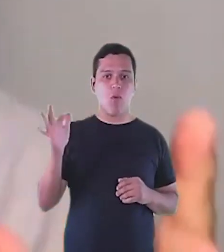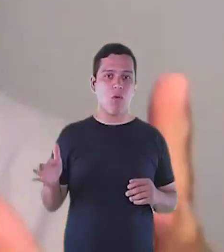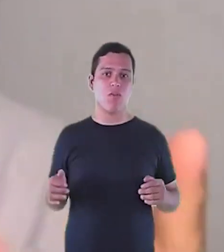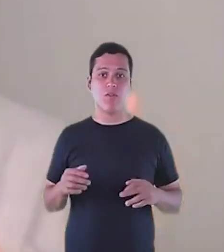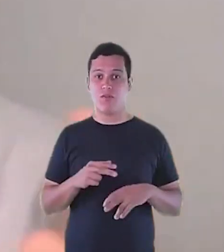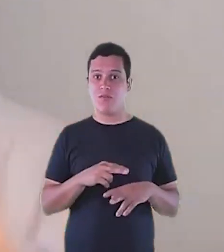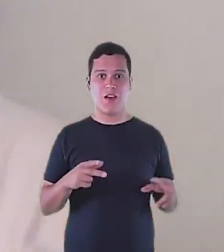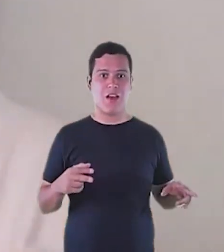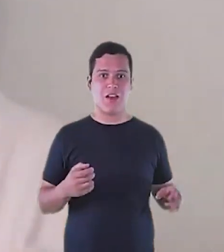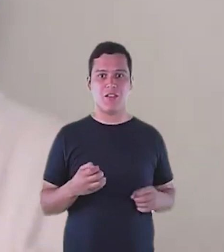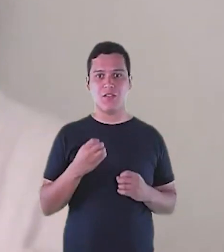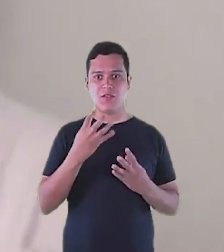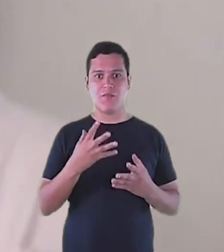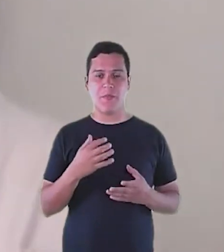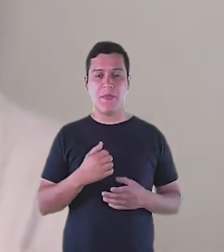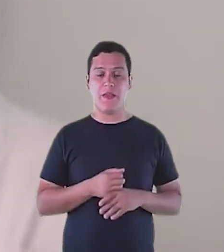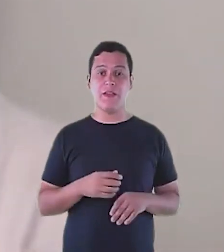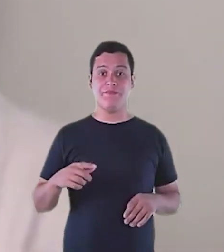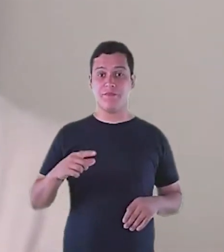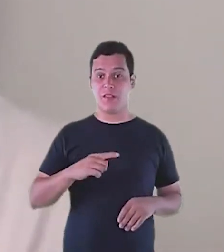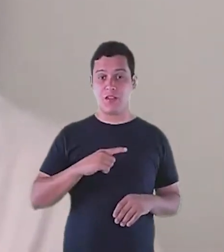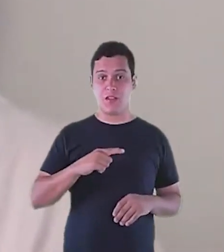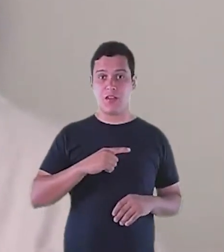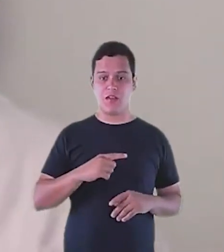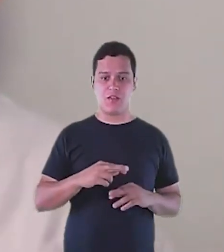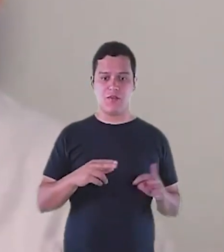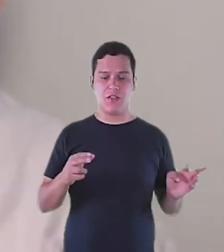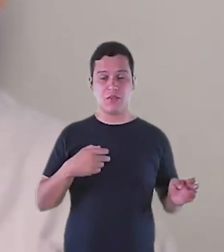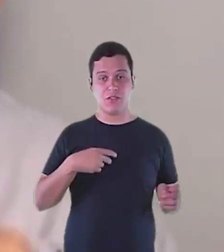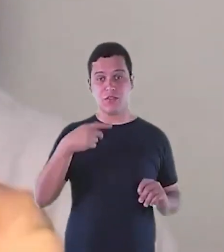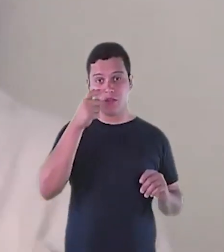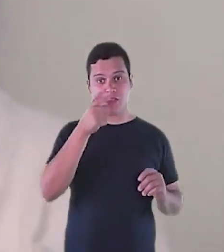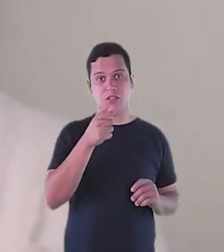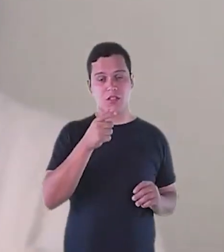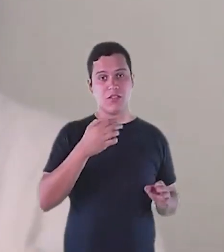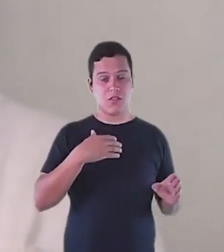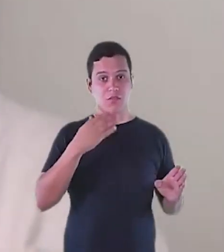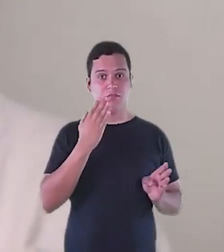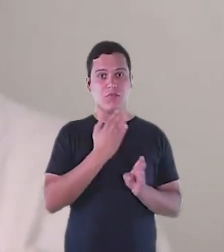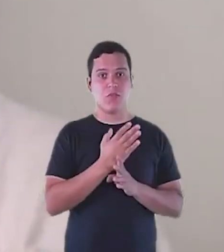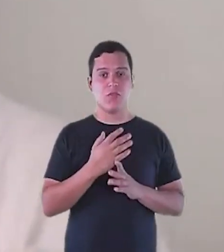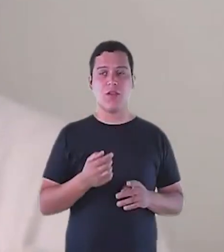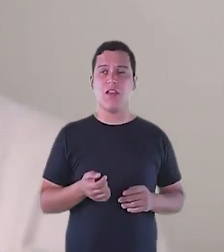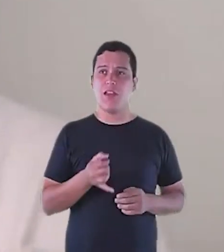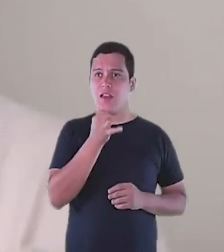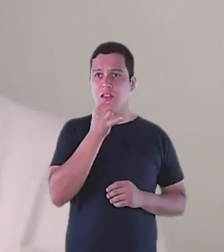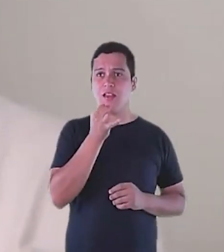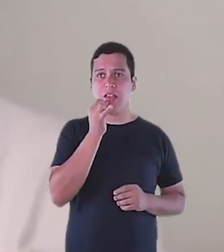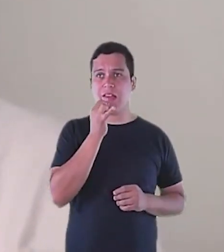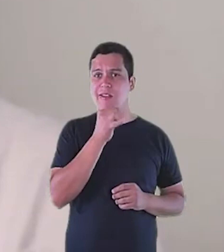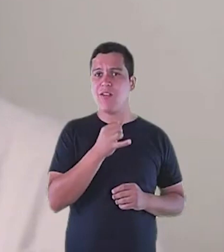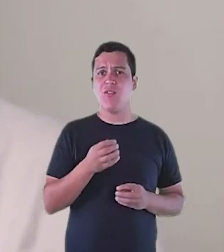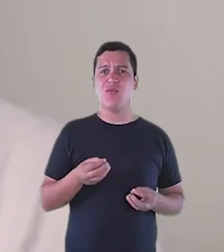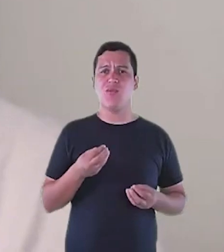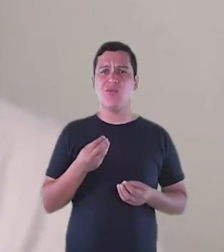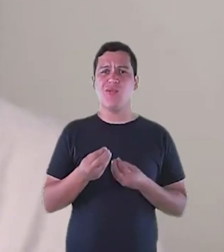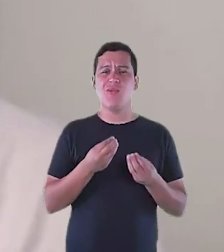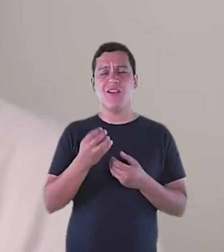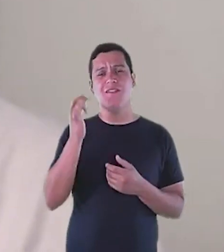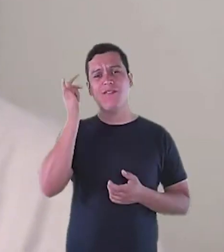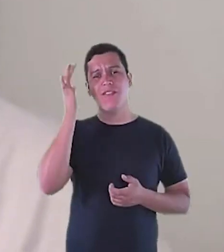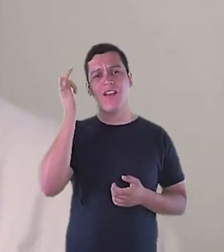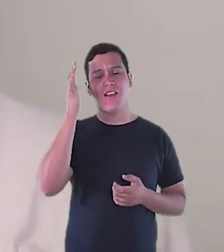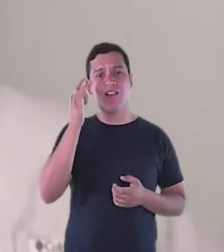algumas coisas me surpreenderam muito nesse segundo volume. O primeiro, a banalidade da escravidão. No século